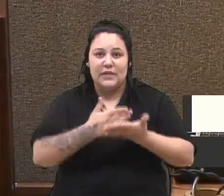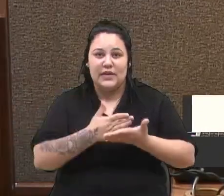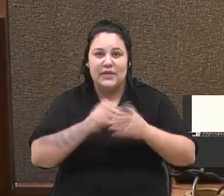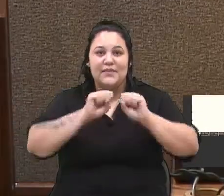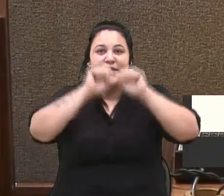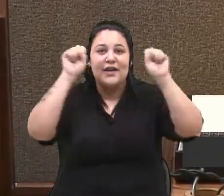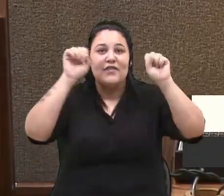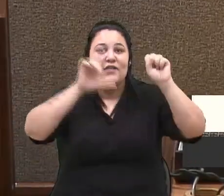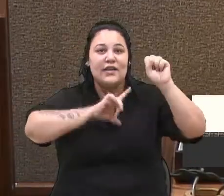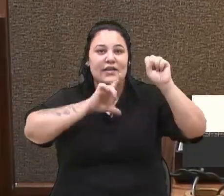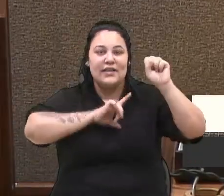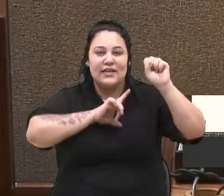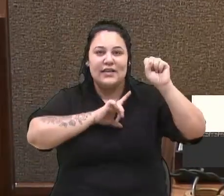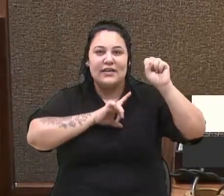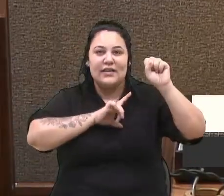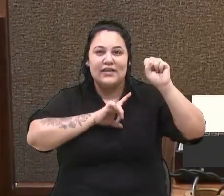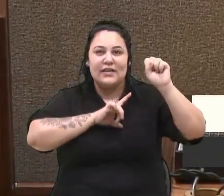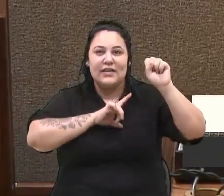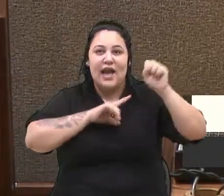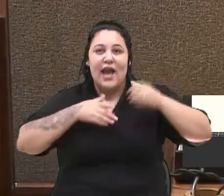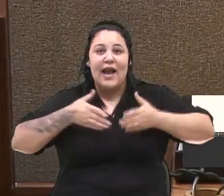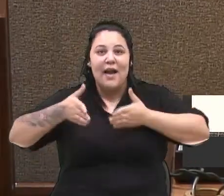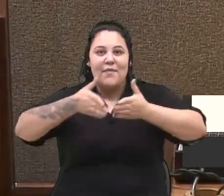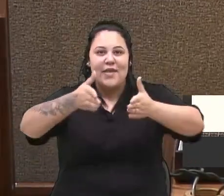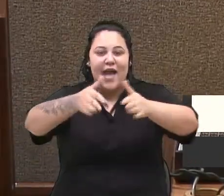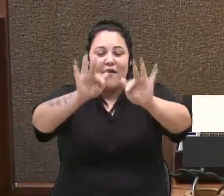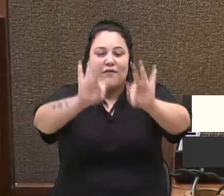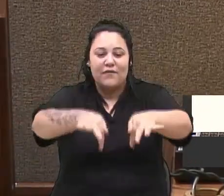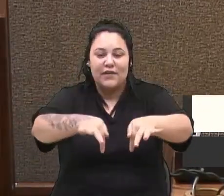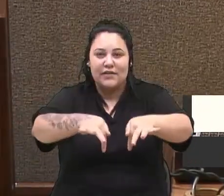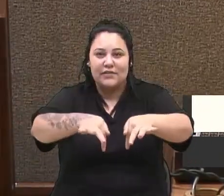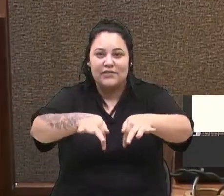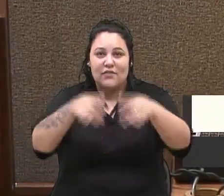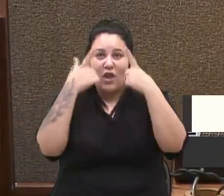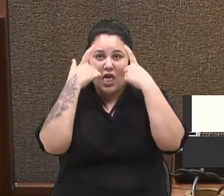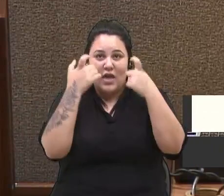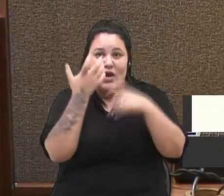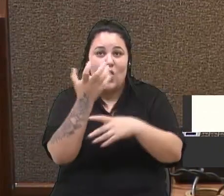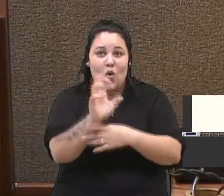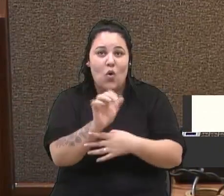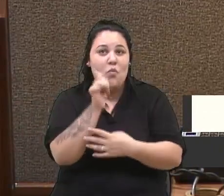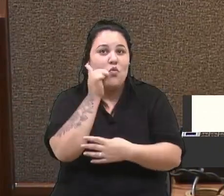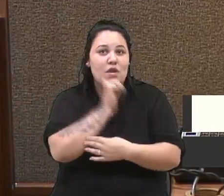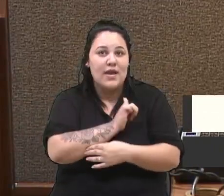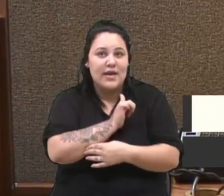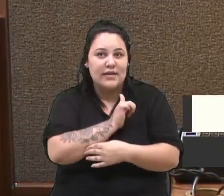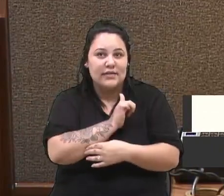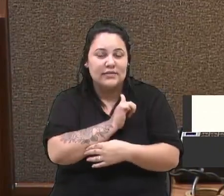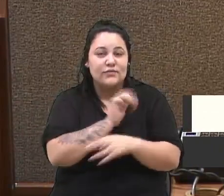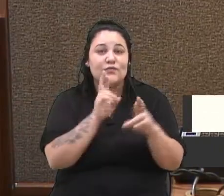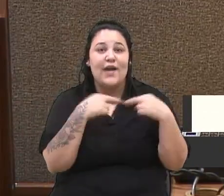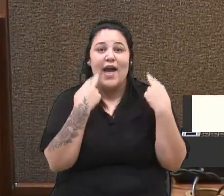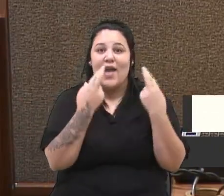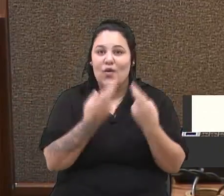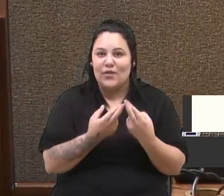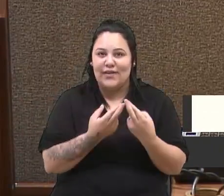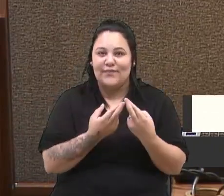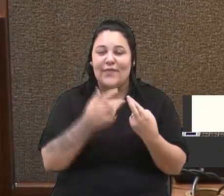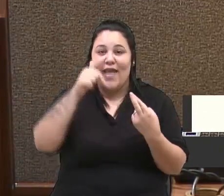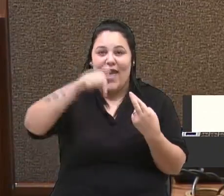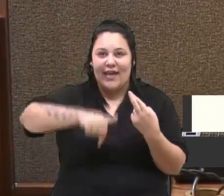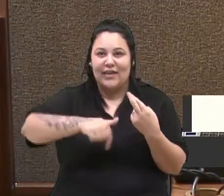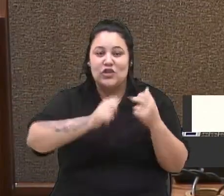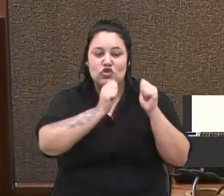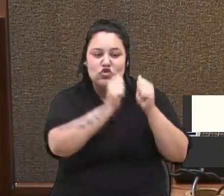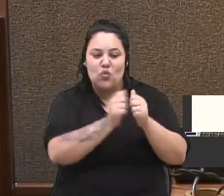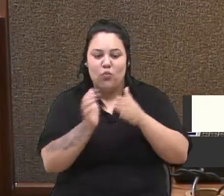a caminhada pelo fim da violência contra mulheres e meninas. Vai se reunir, a concentração é aqui no Largo da